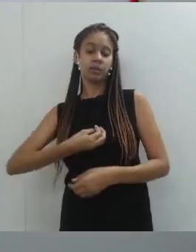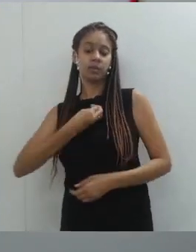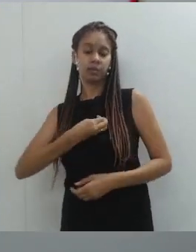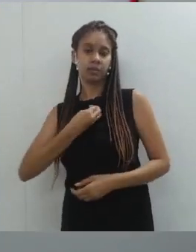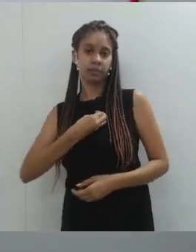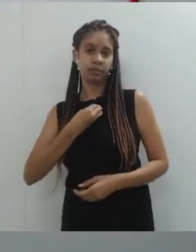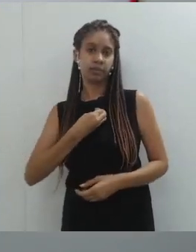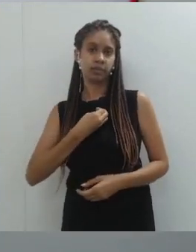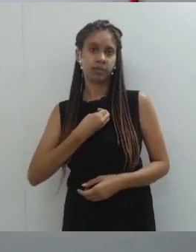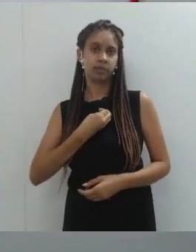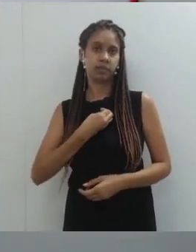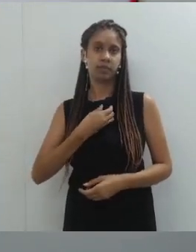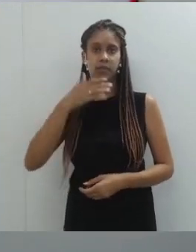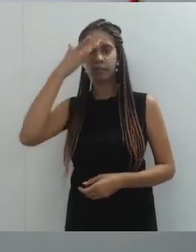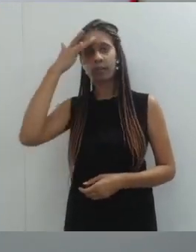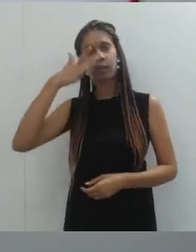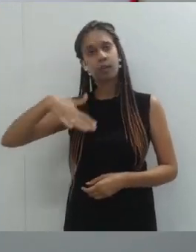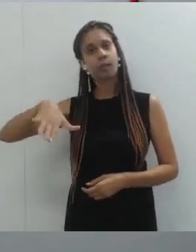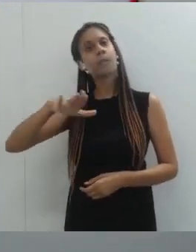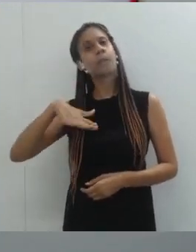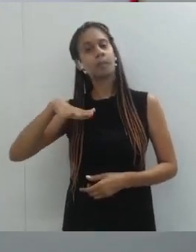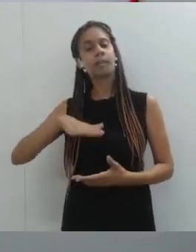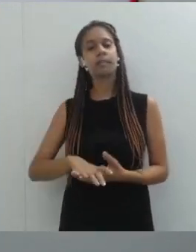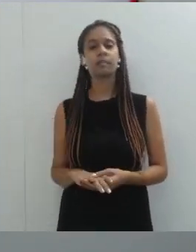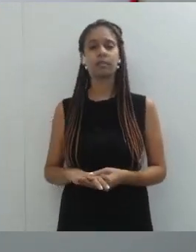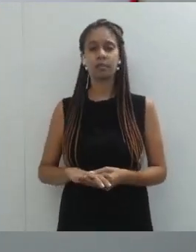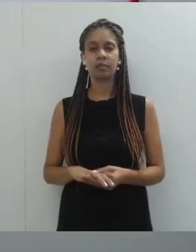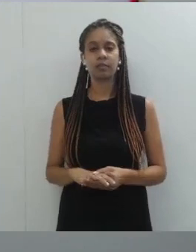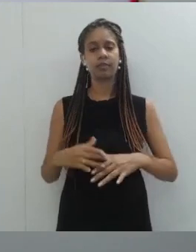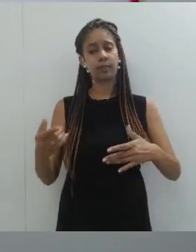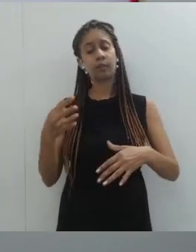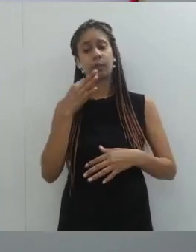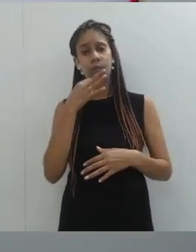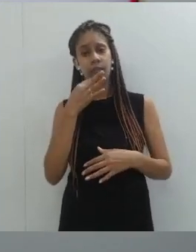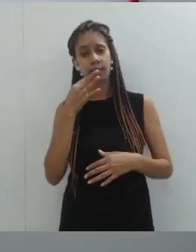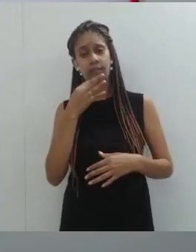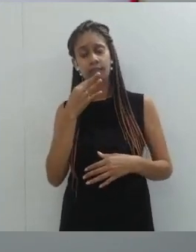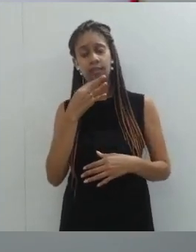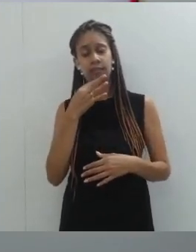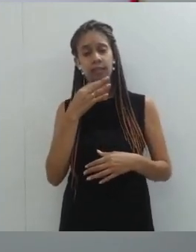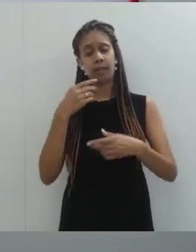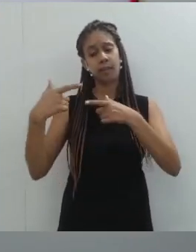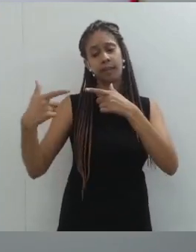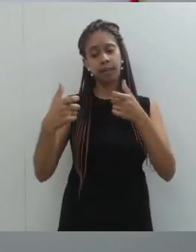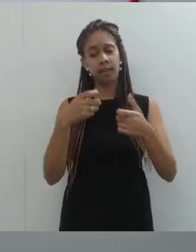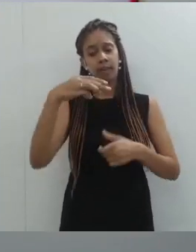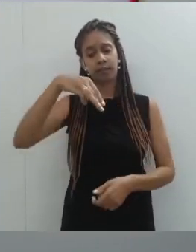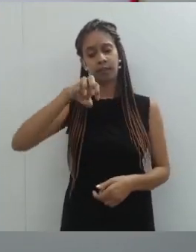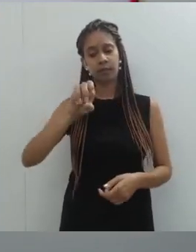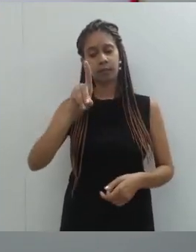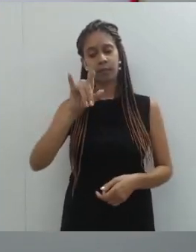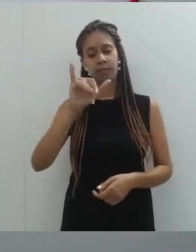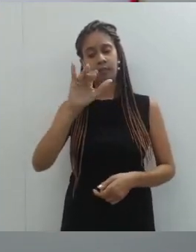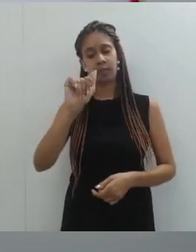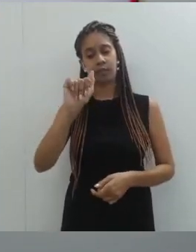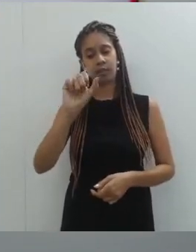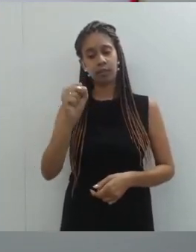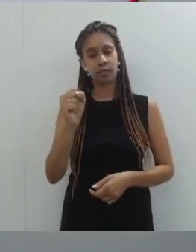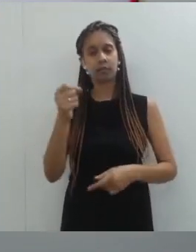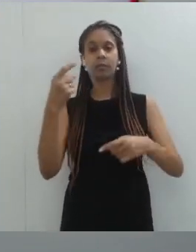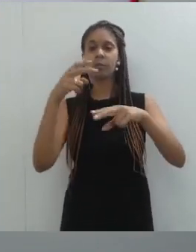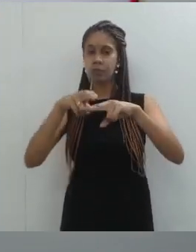por chamá-los de medos, as guerras ficaram conhecidas como guerras médicas, tá bem?